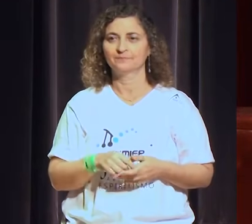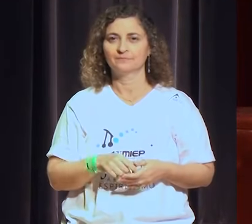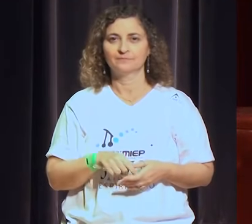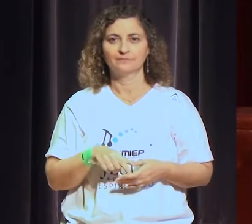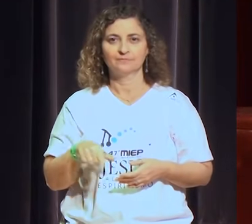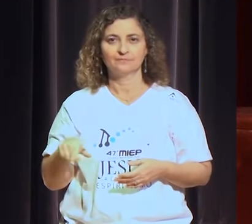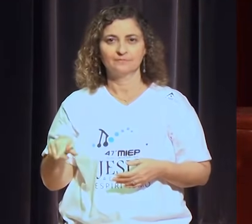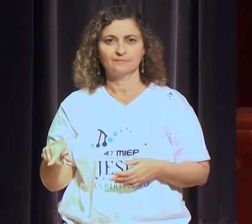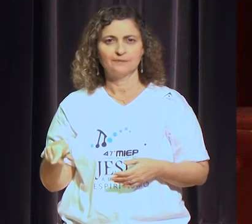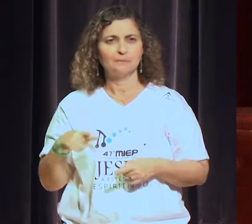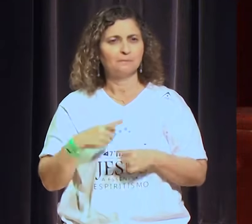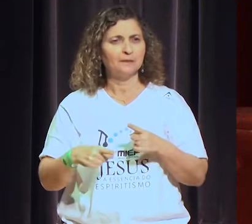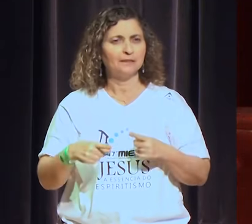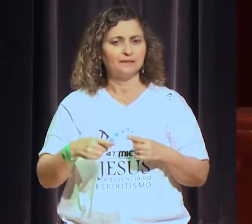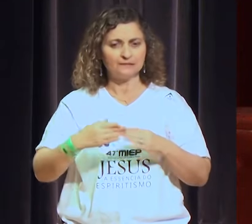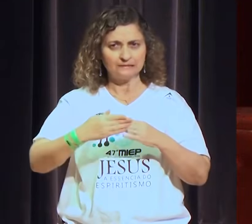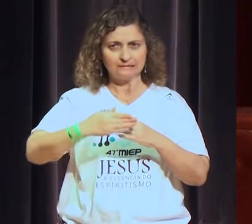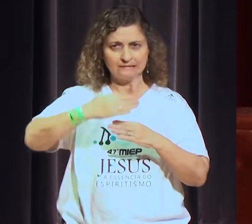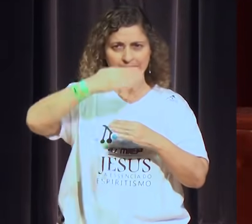Parece que fizeram uma tonsura nele.